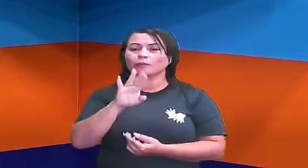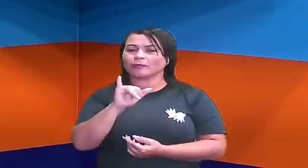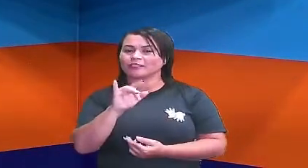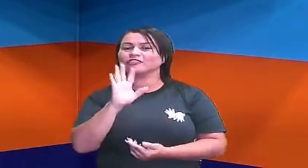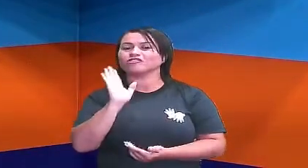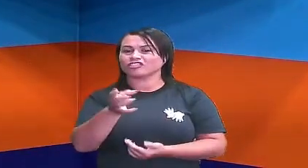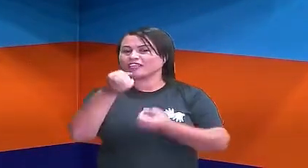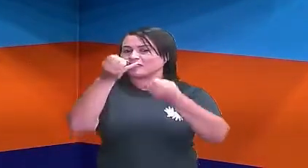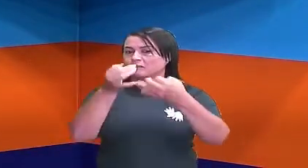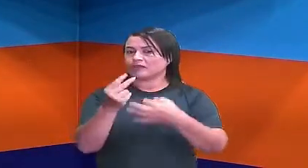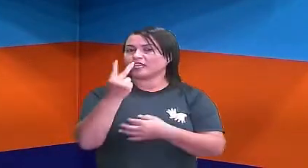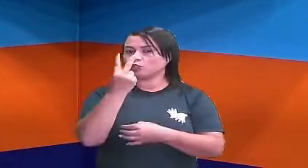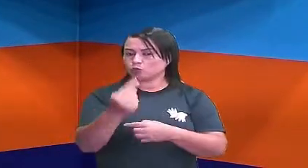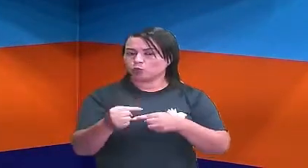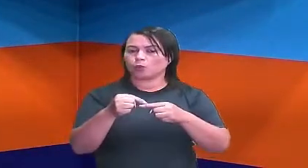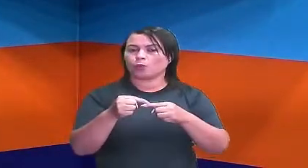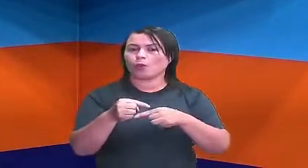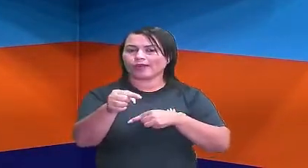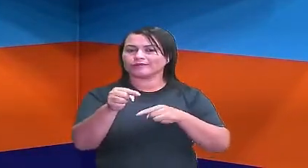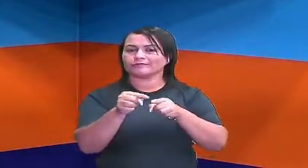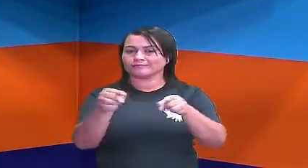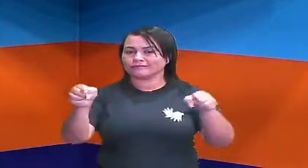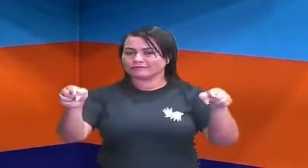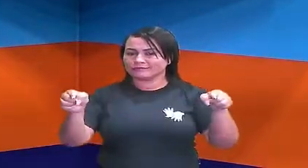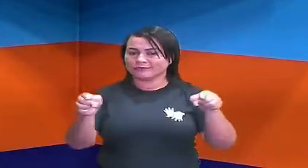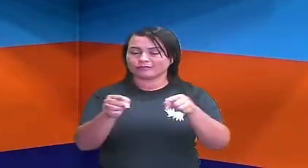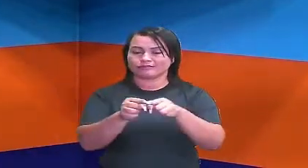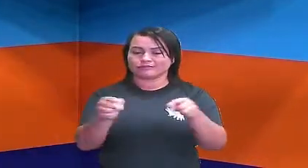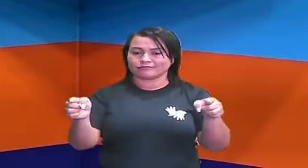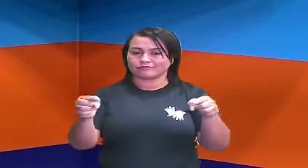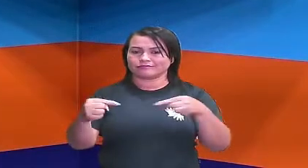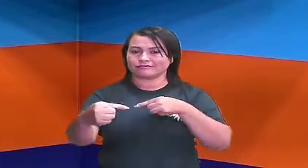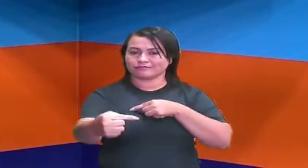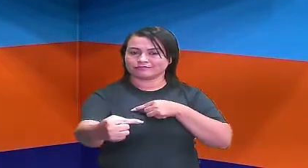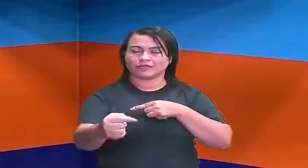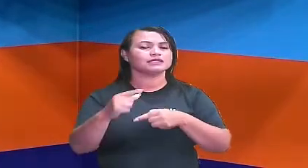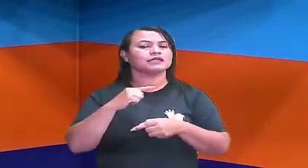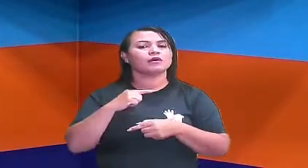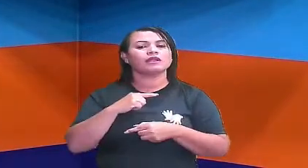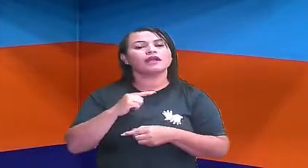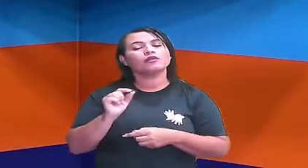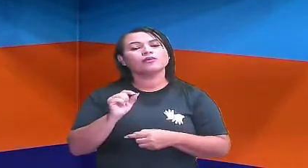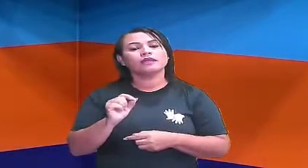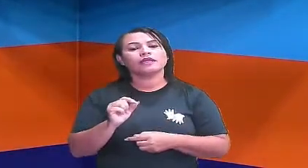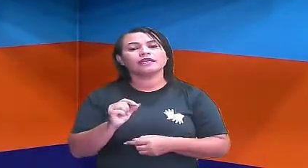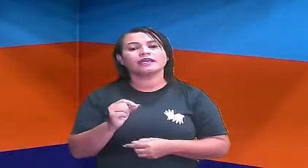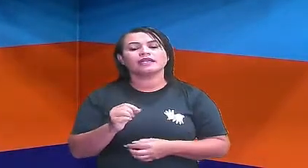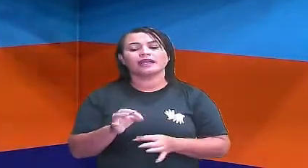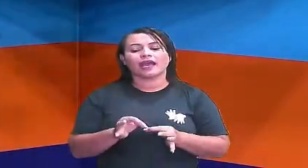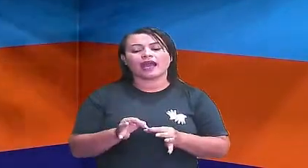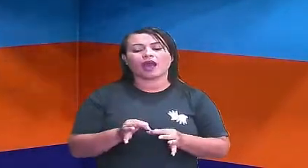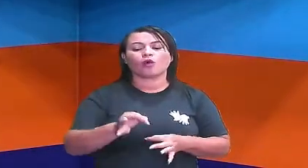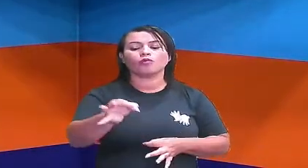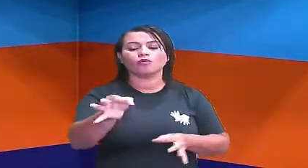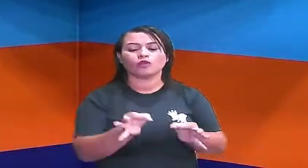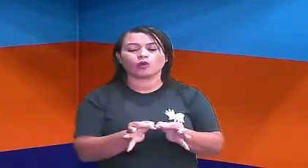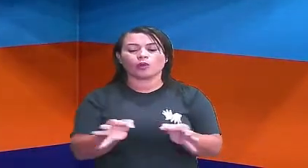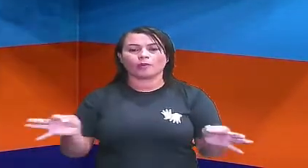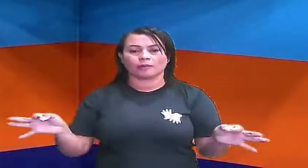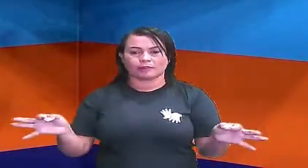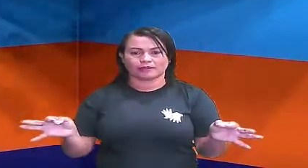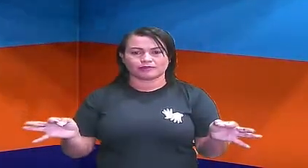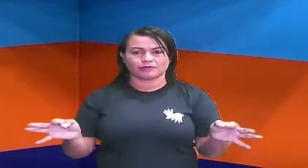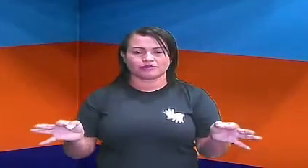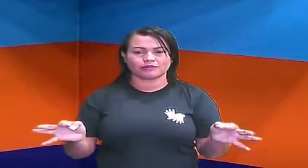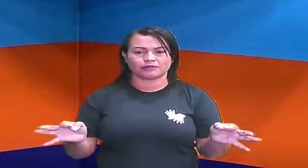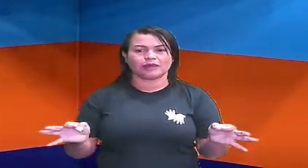duas, dimensional, duas dimensões, tá? Então, altura e comprimento. E aí, para eu